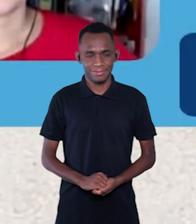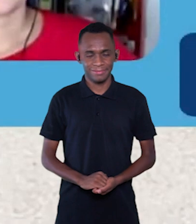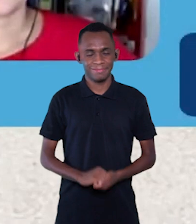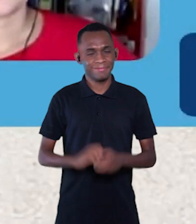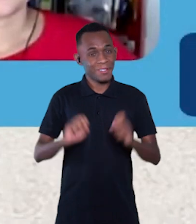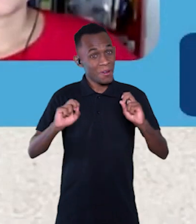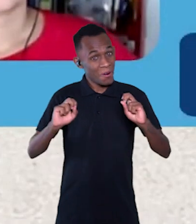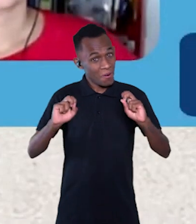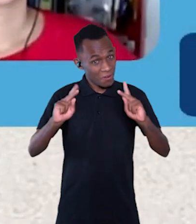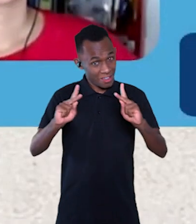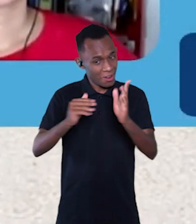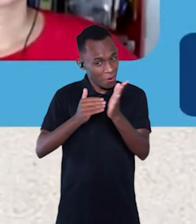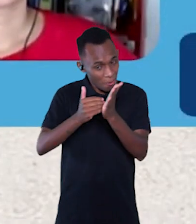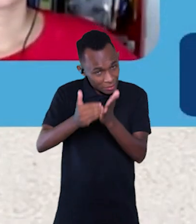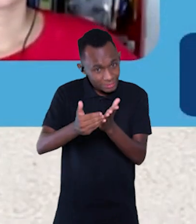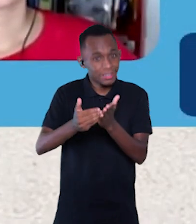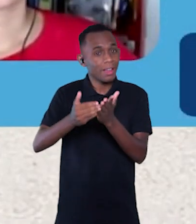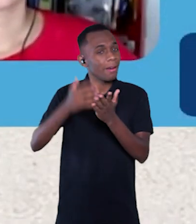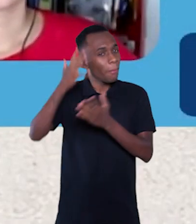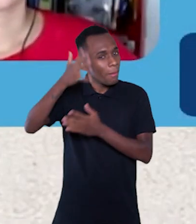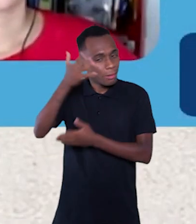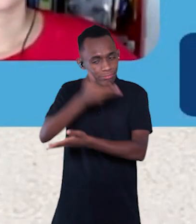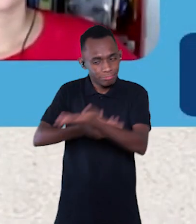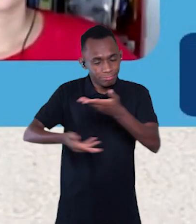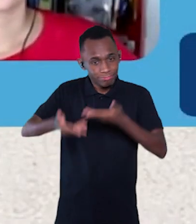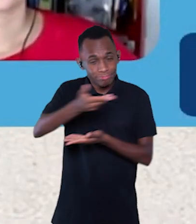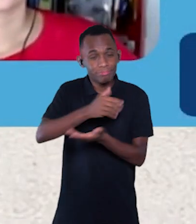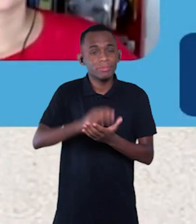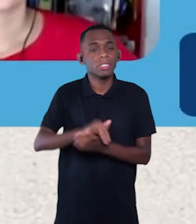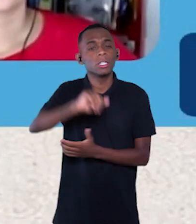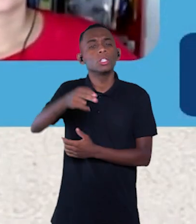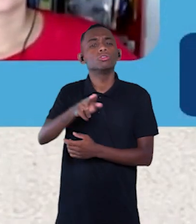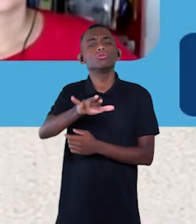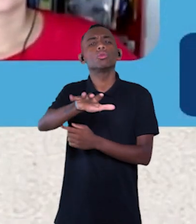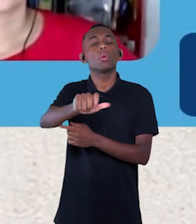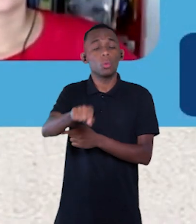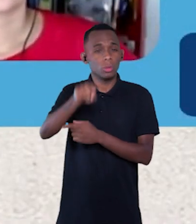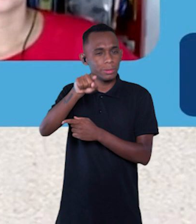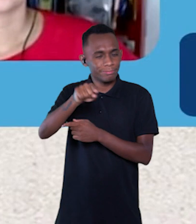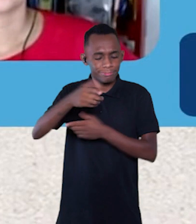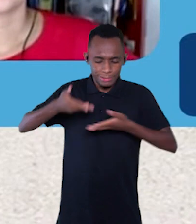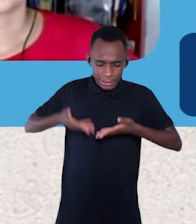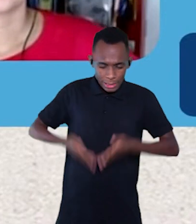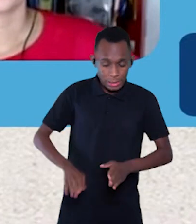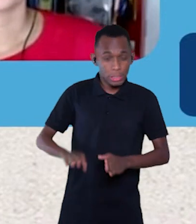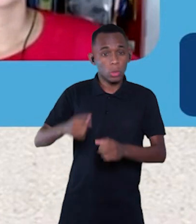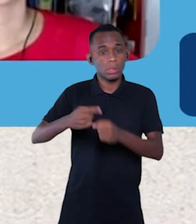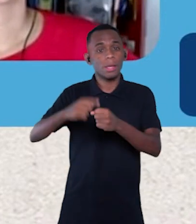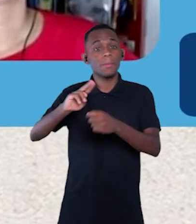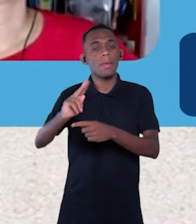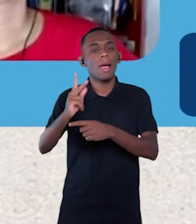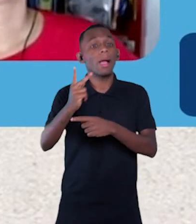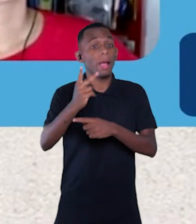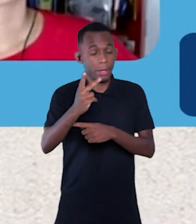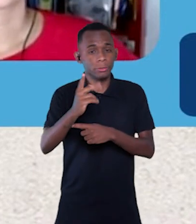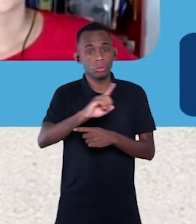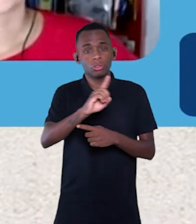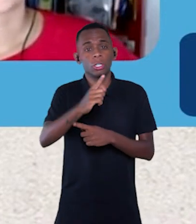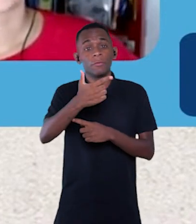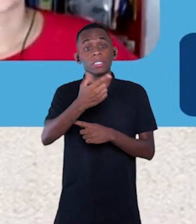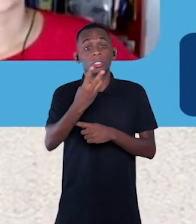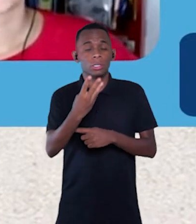Agora sim, a gente inicia a conversa com a Júlia. Júlia Rocha nasceu em Belo Horizonte no dia de São Jorge,